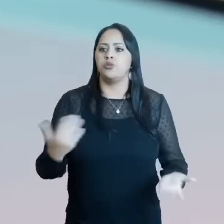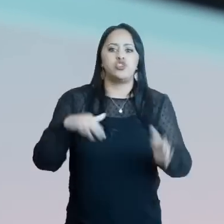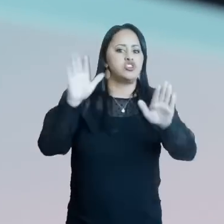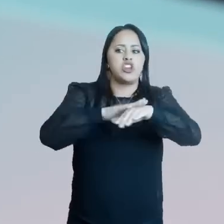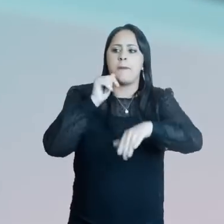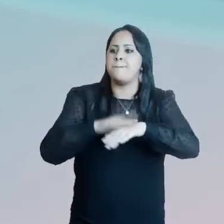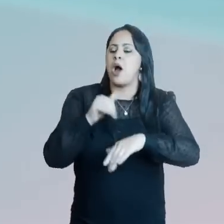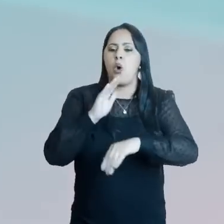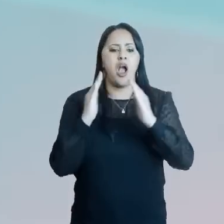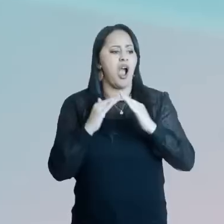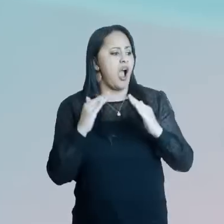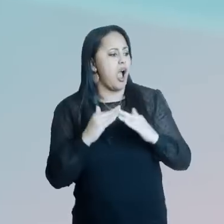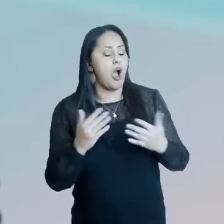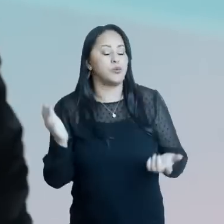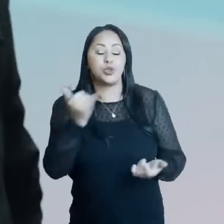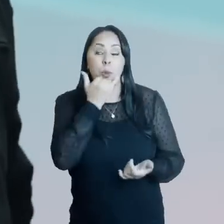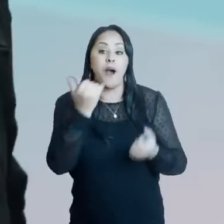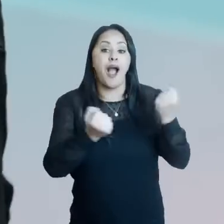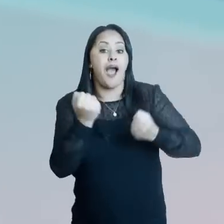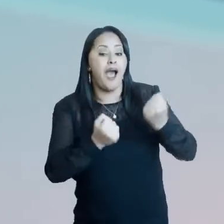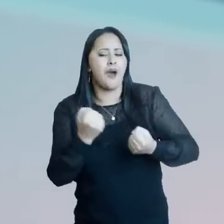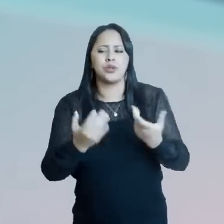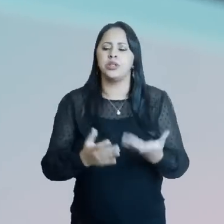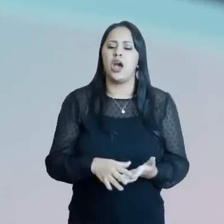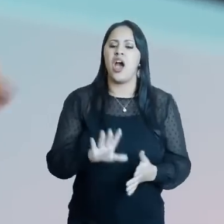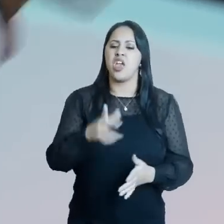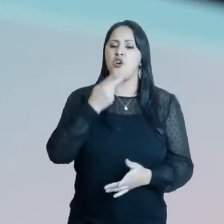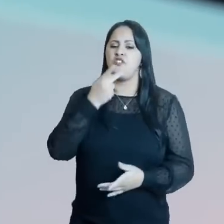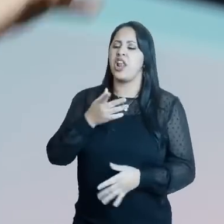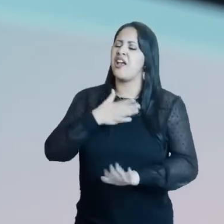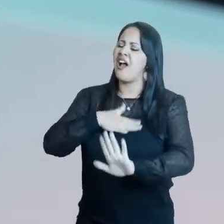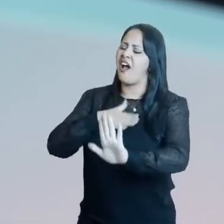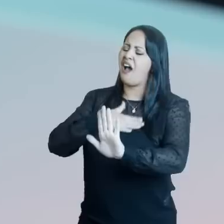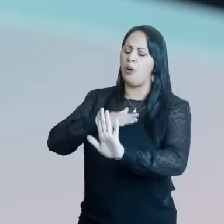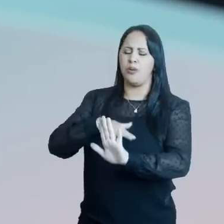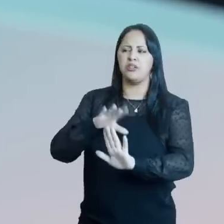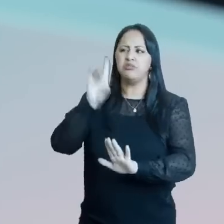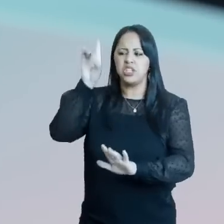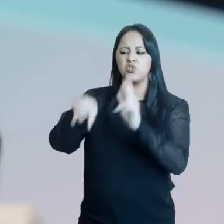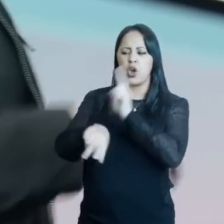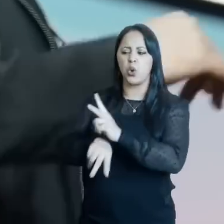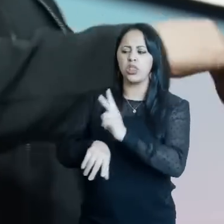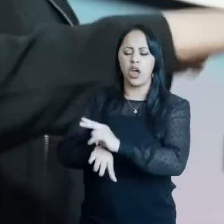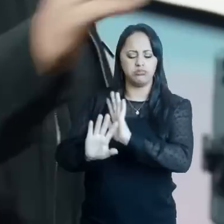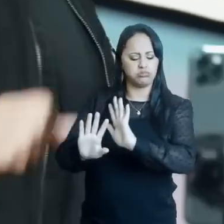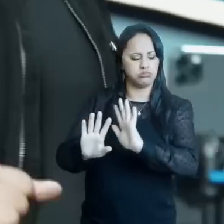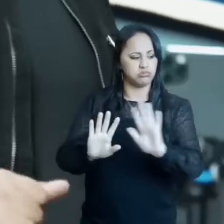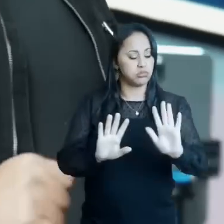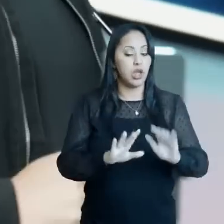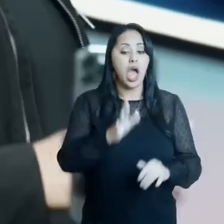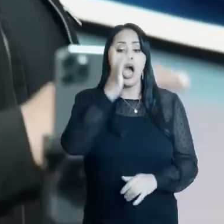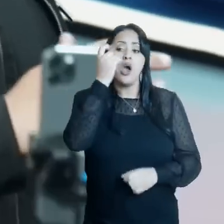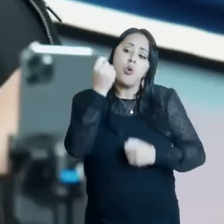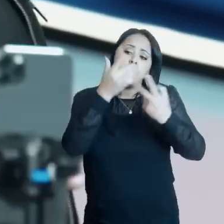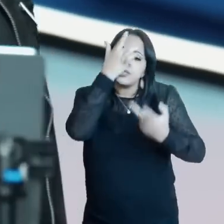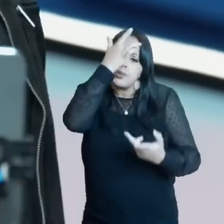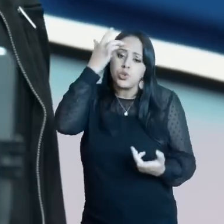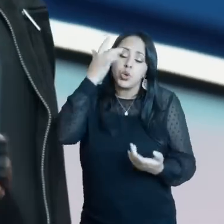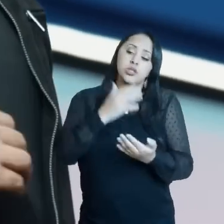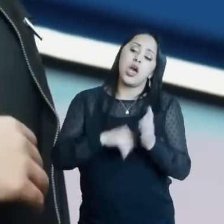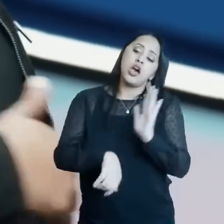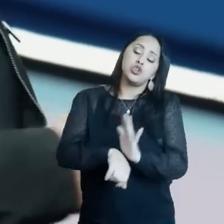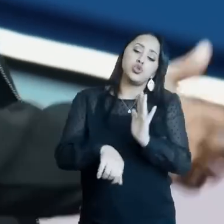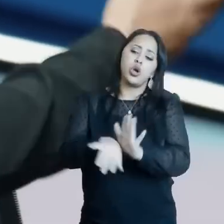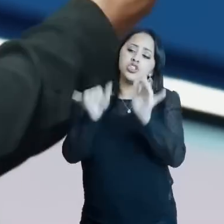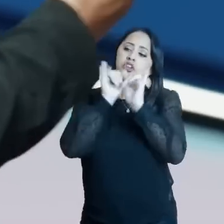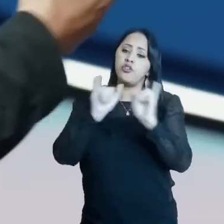relaxa, é de Deus, Deus vai cuidar disso. E daí eu comecei a chamar os brothers, pedir ajuda dos brothers para divulgar. Várias pessoas divulgaram, ajudaram.